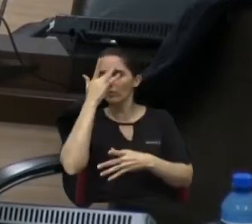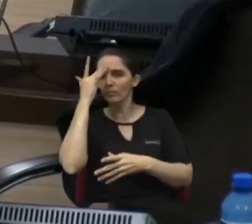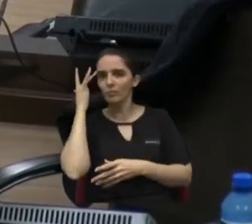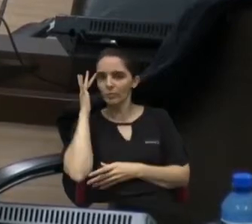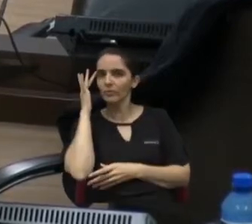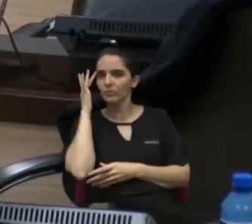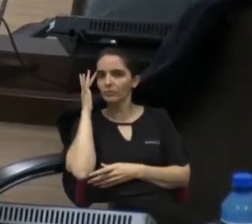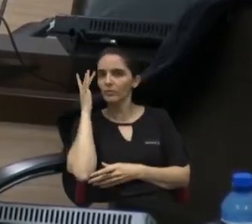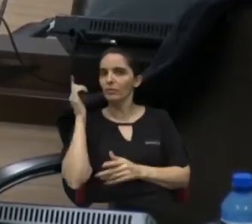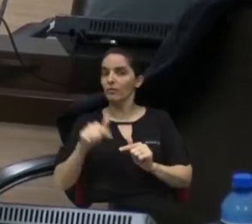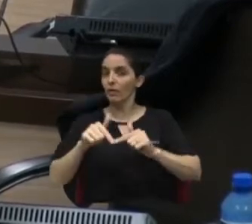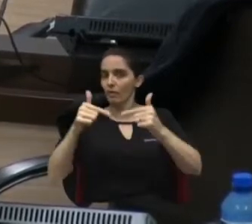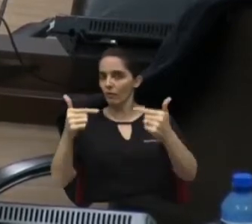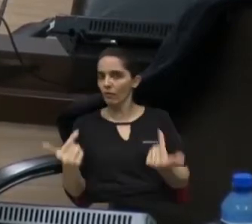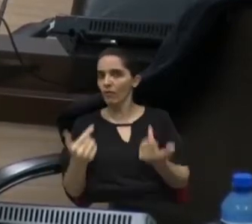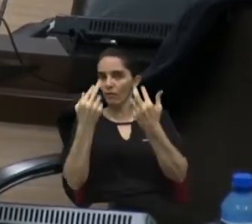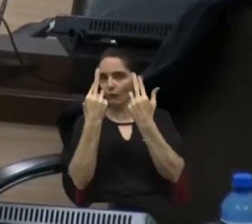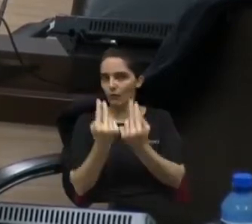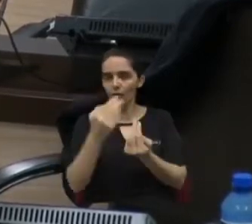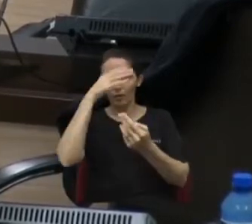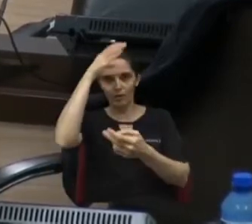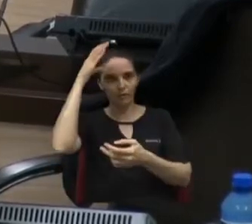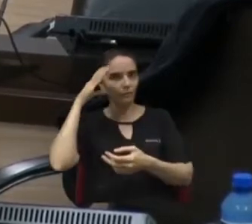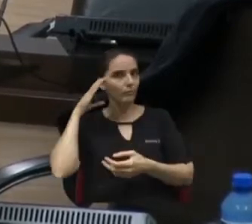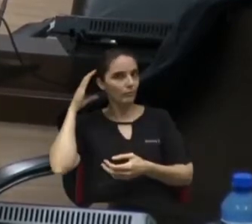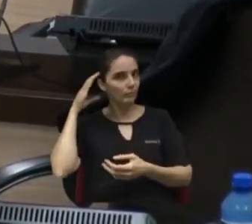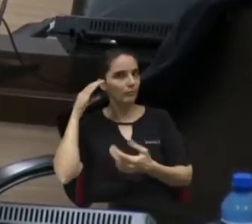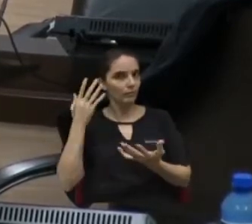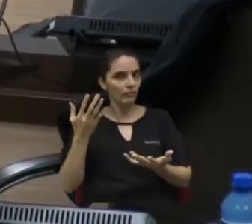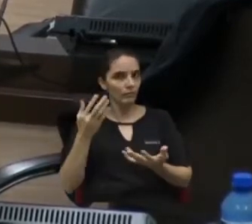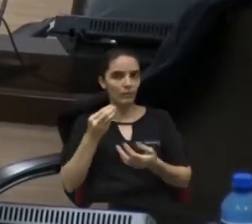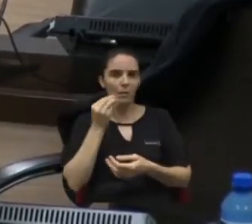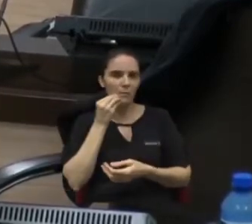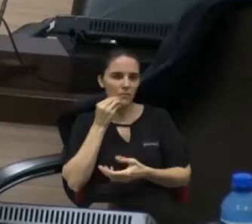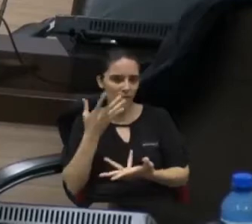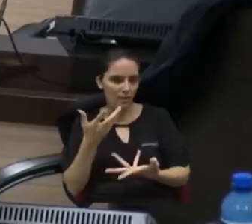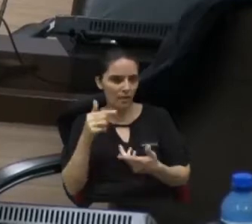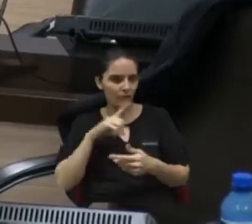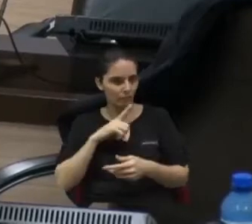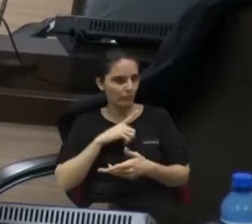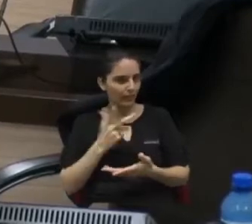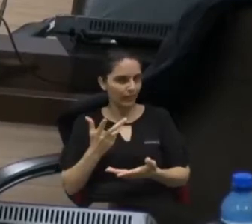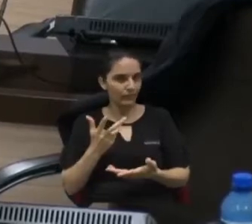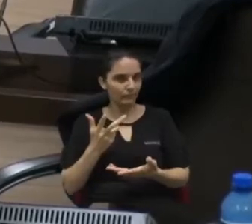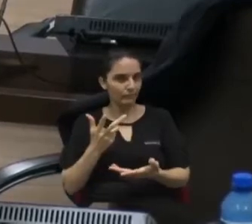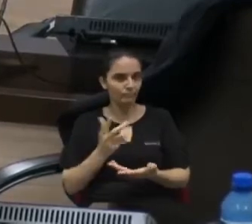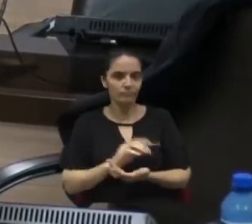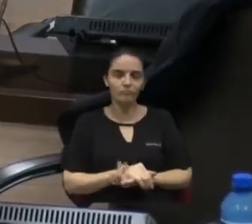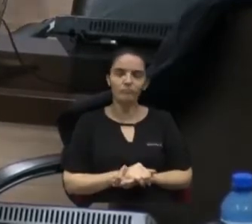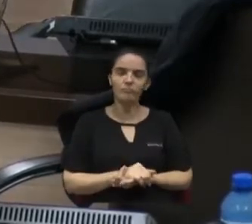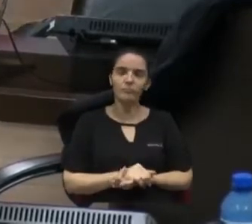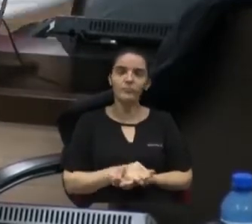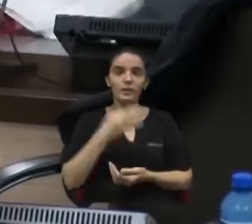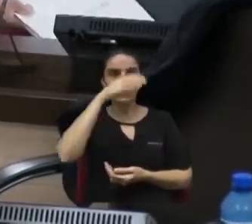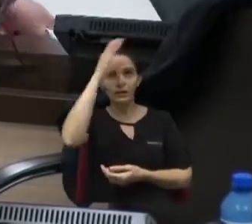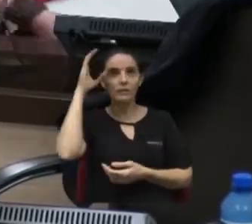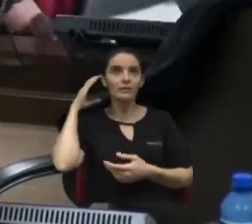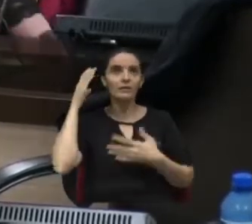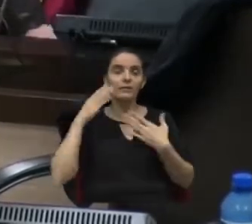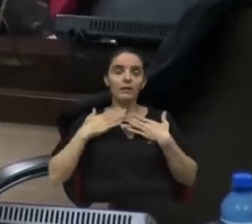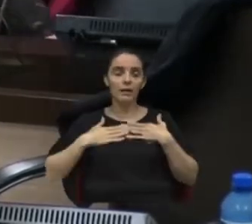têm essa entre aspas, sorte ou essa oportunidade? E eu fiquei mais tranquila depois